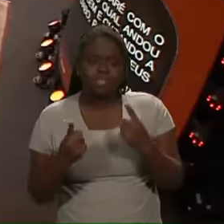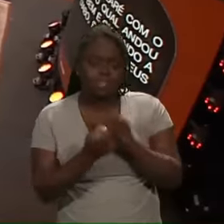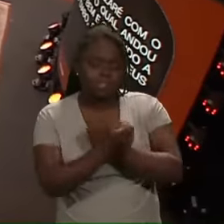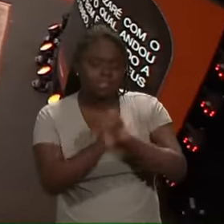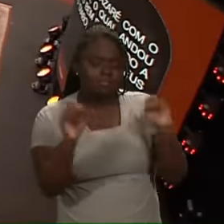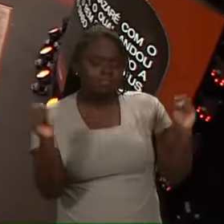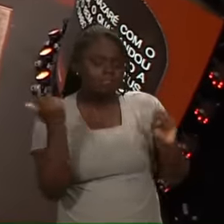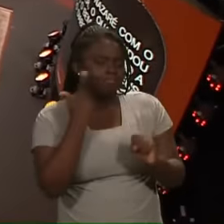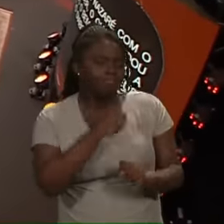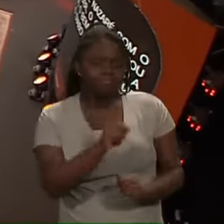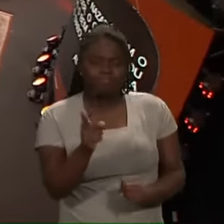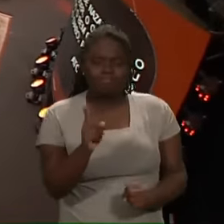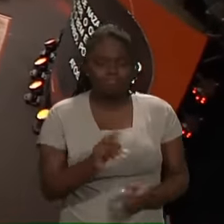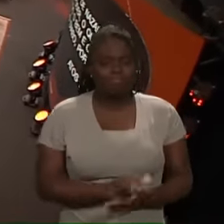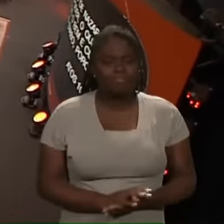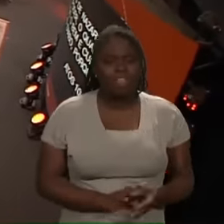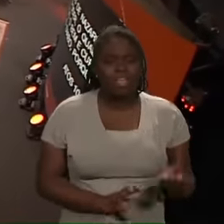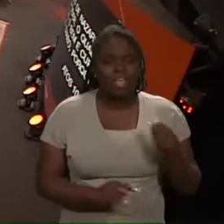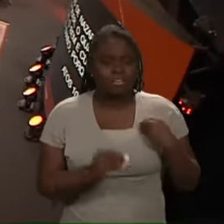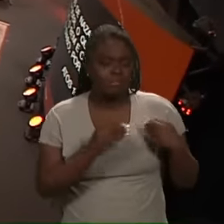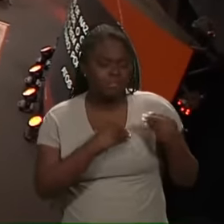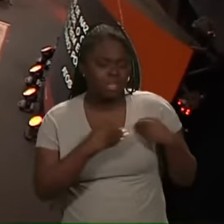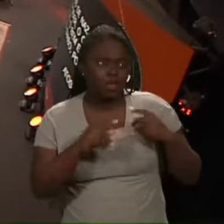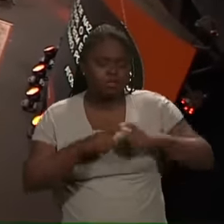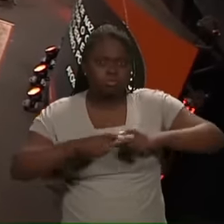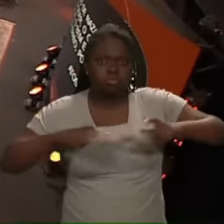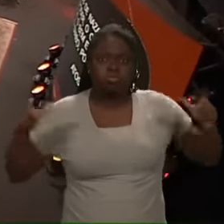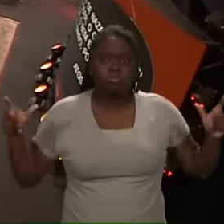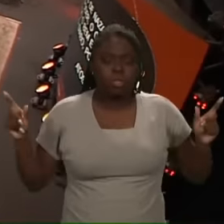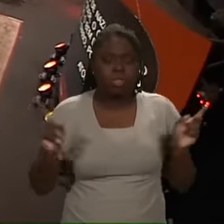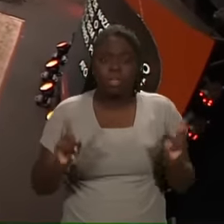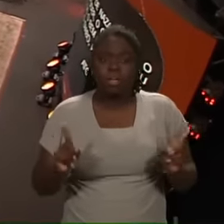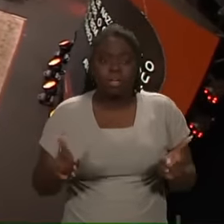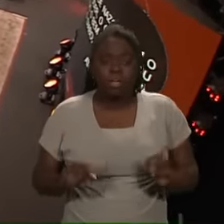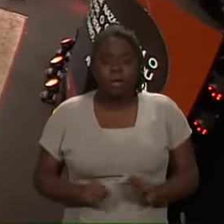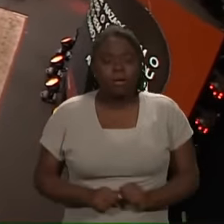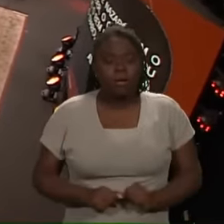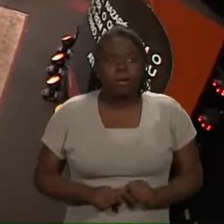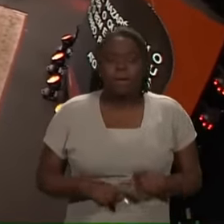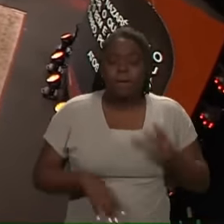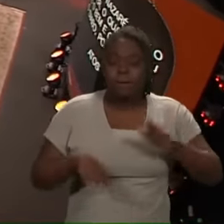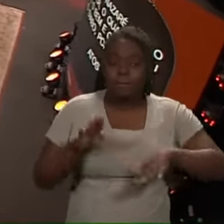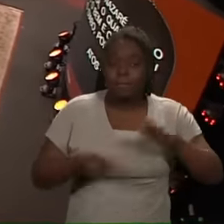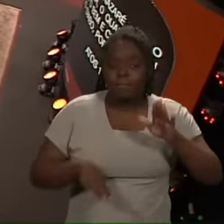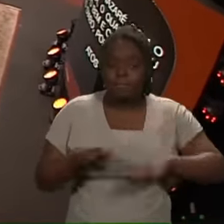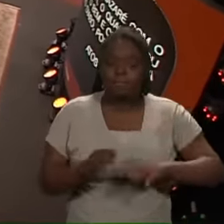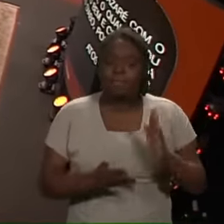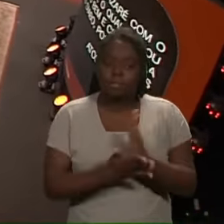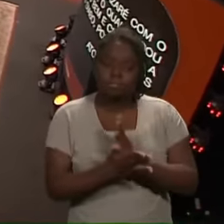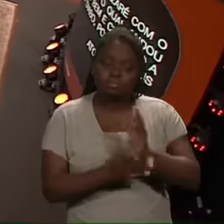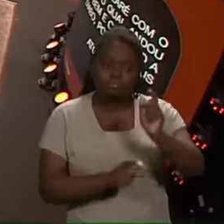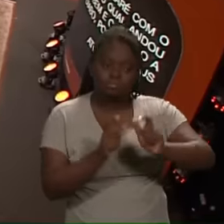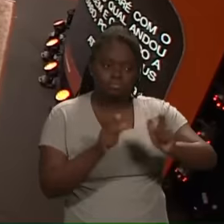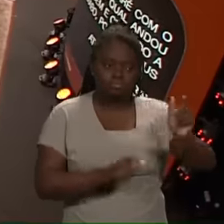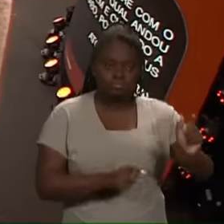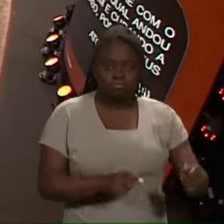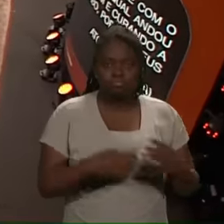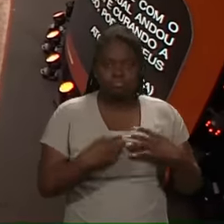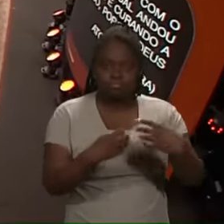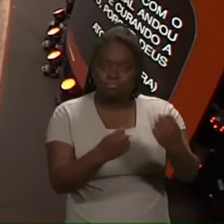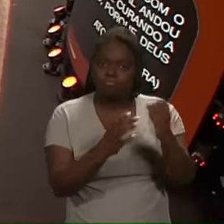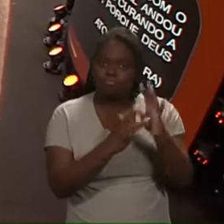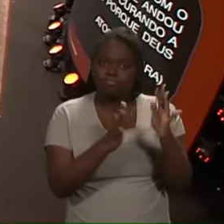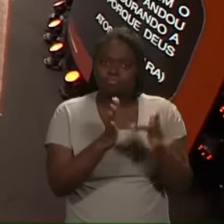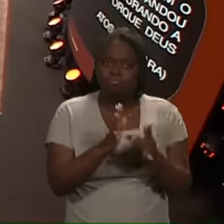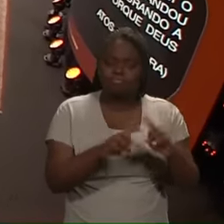libertar. Não é daqueles pecados assim tão grandes. Muitas vezes algumas pessoas vêm para Jesus, mas ficam